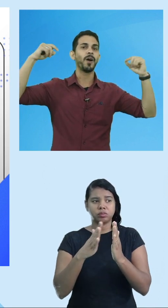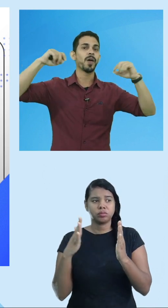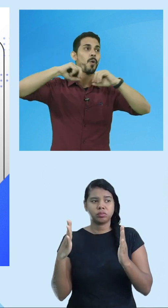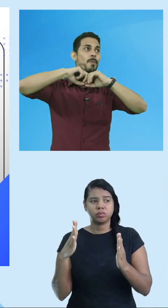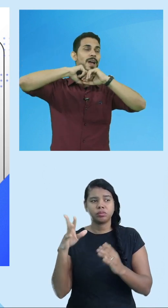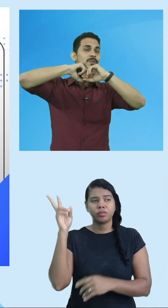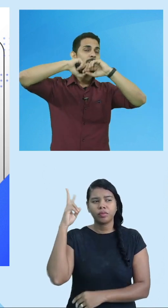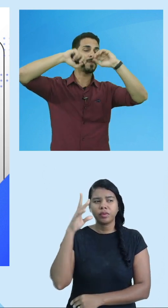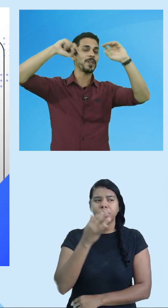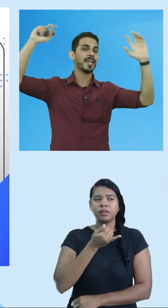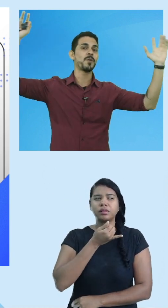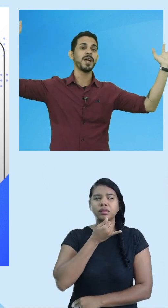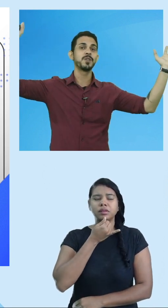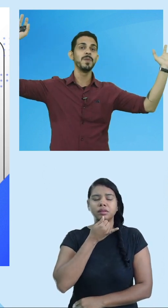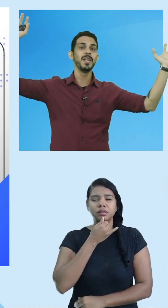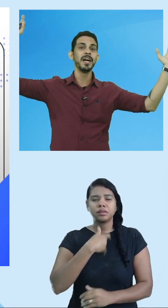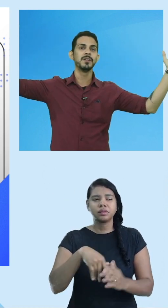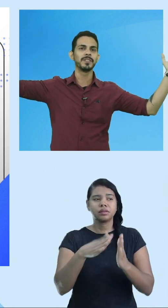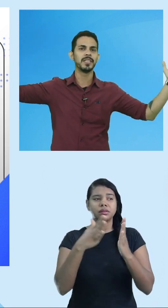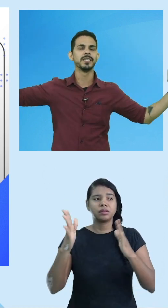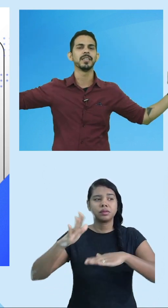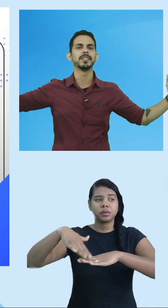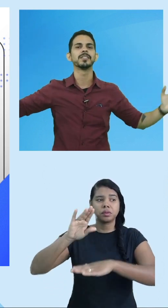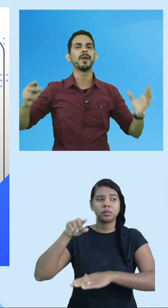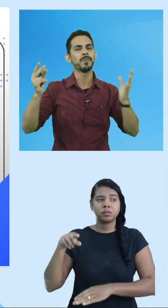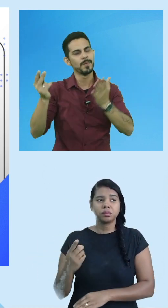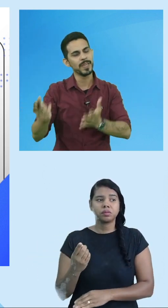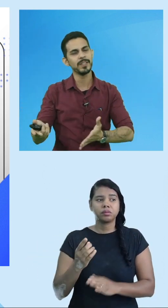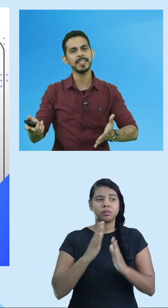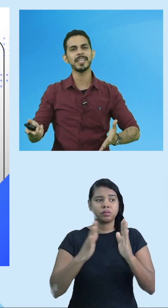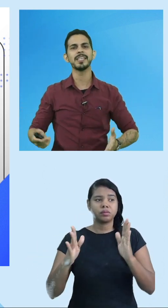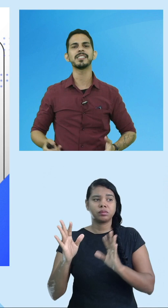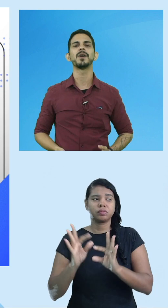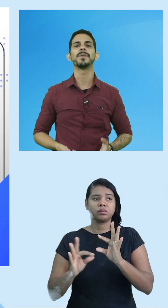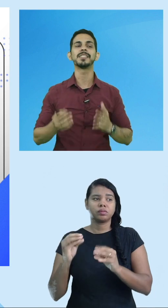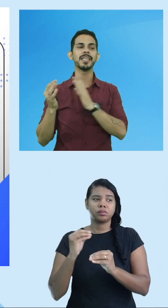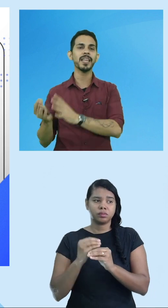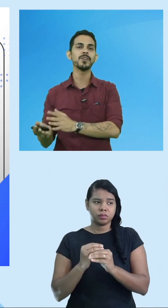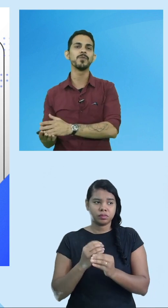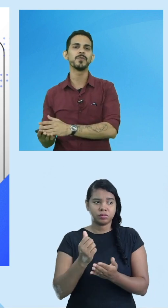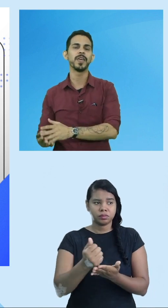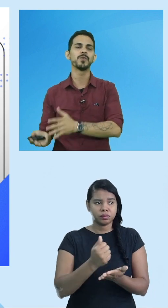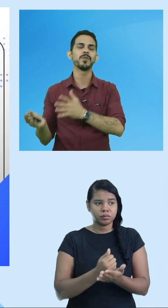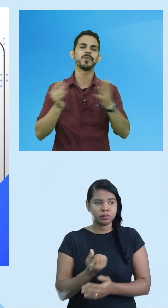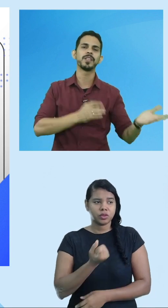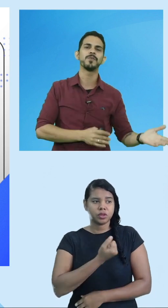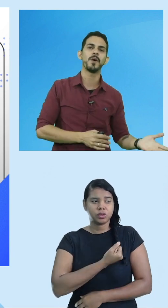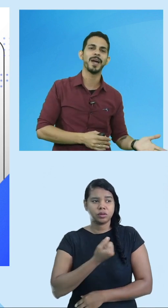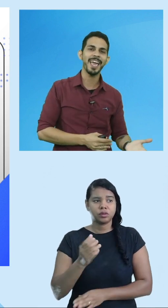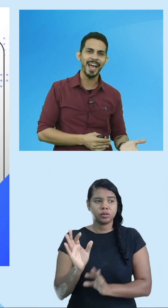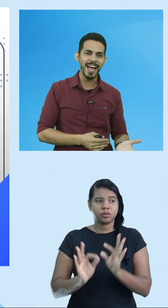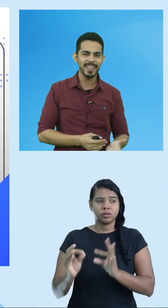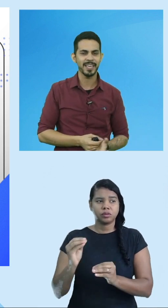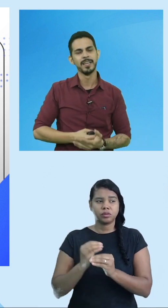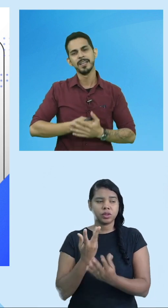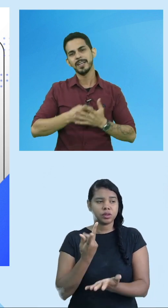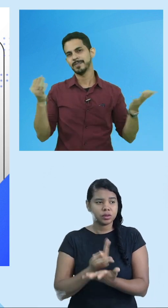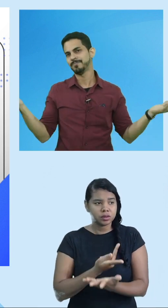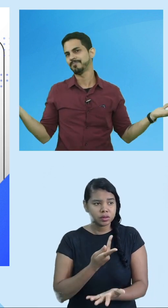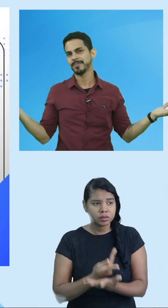primeira aula, numa biblioteca com mais de 1 milhão de itens? É por meio da indexação, mas se ela não for feita ou for feita de forma